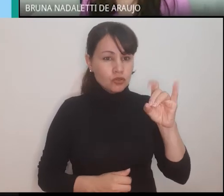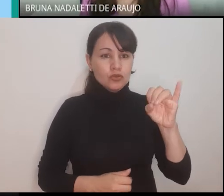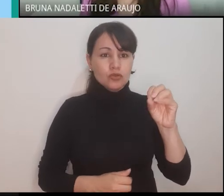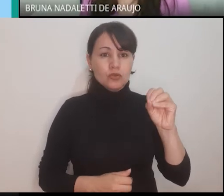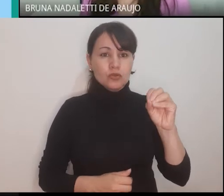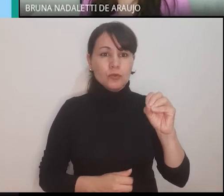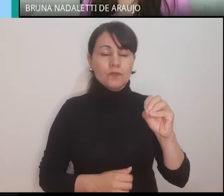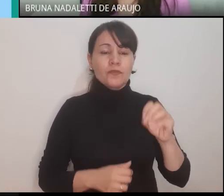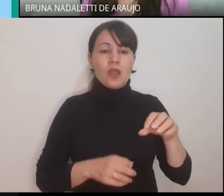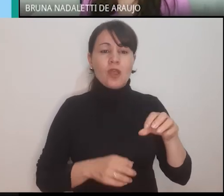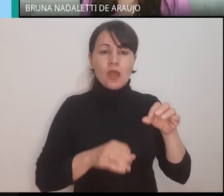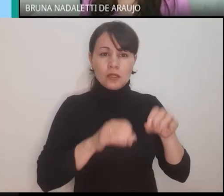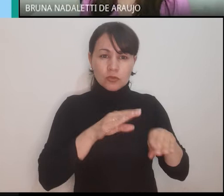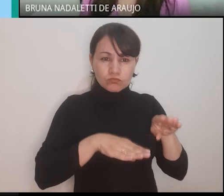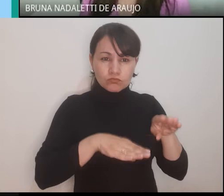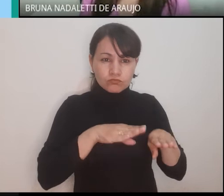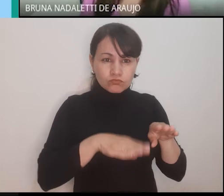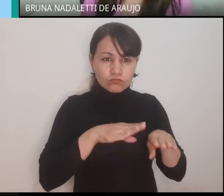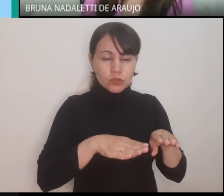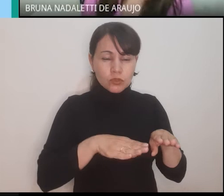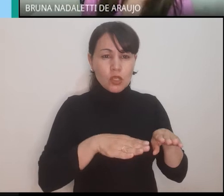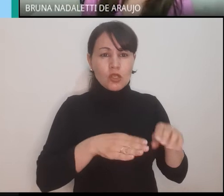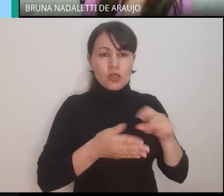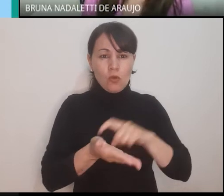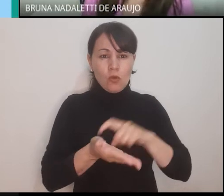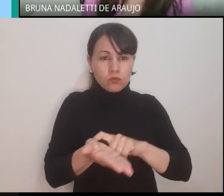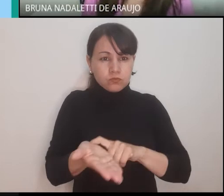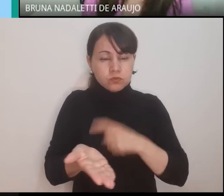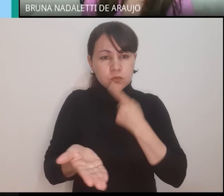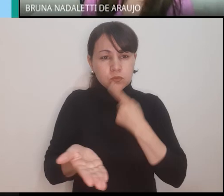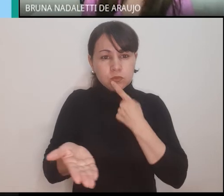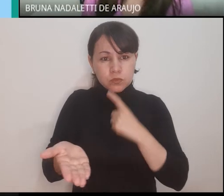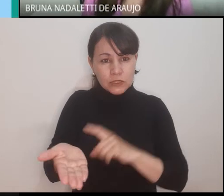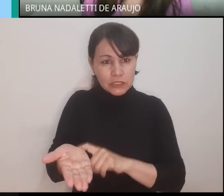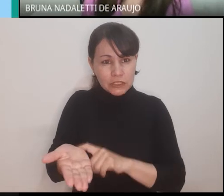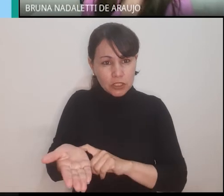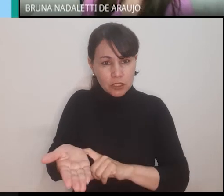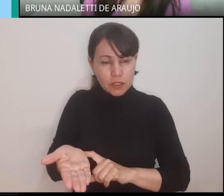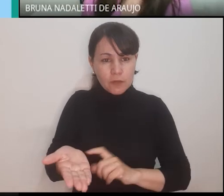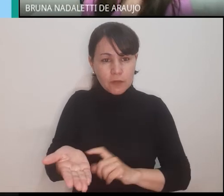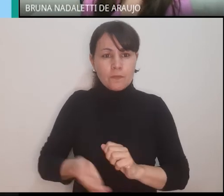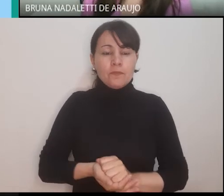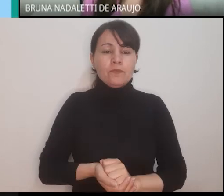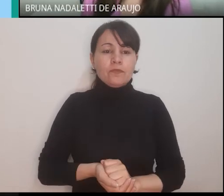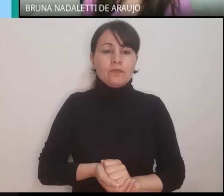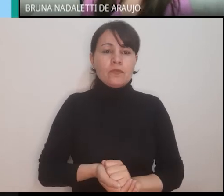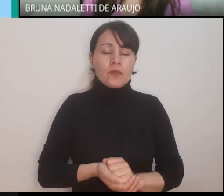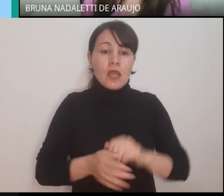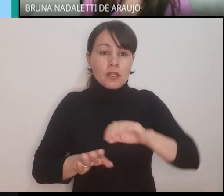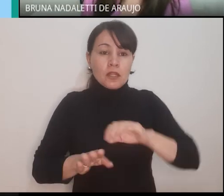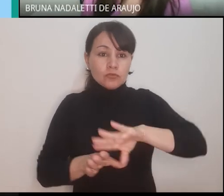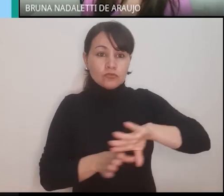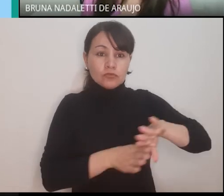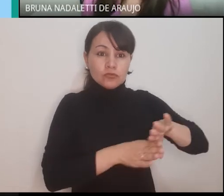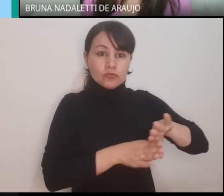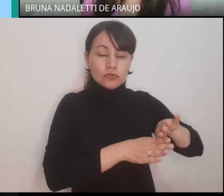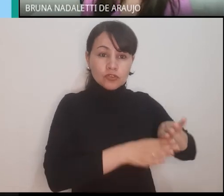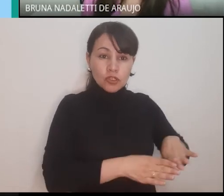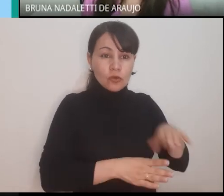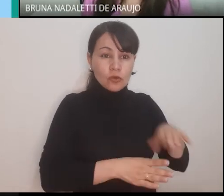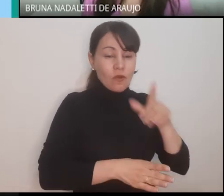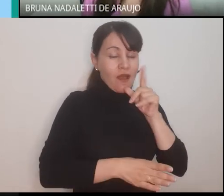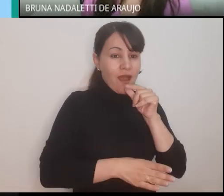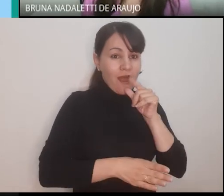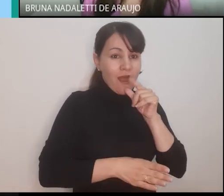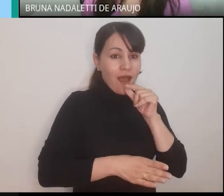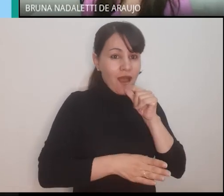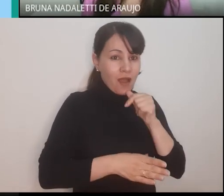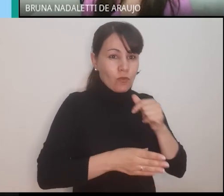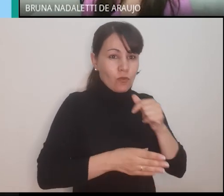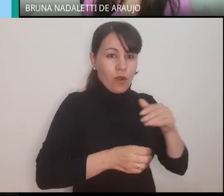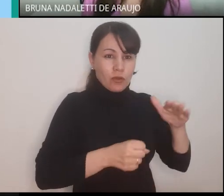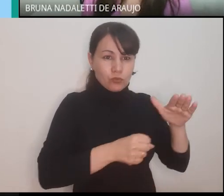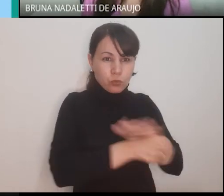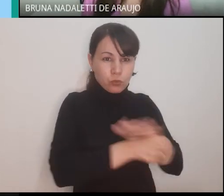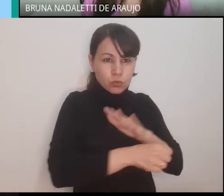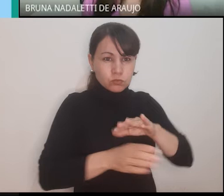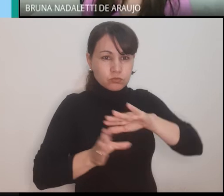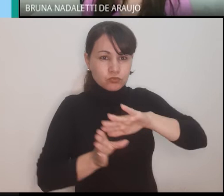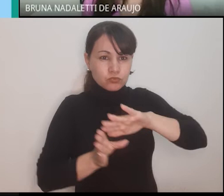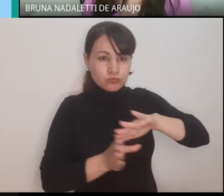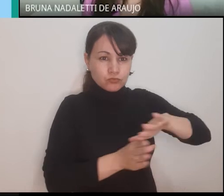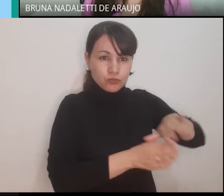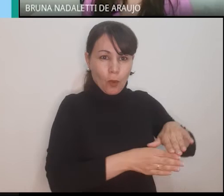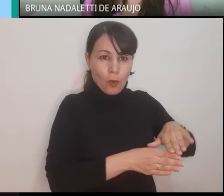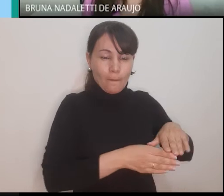regulam o pH do sangue, evitando a acidez. Eliminam o excesso de água do nosso organismo pela